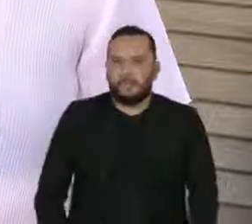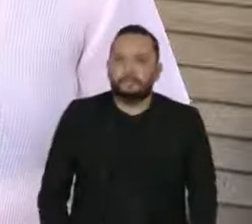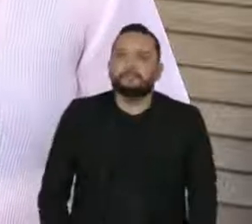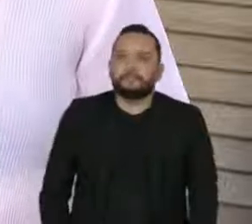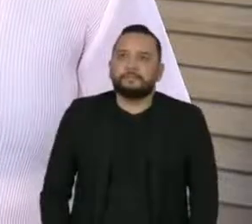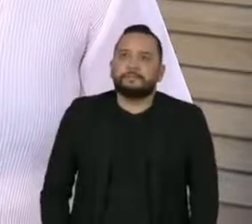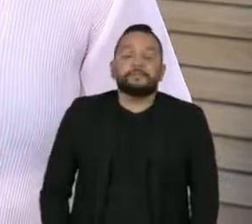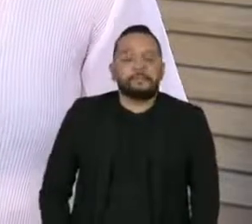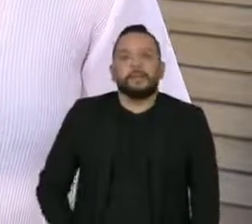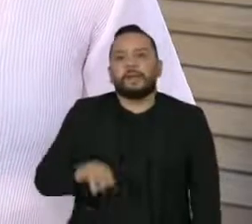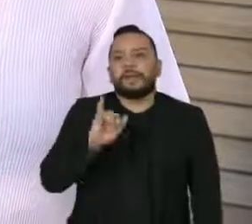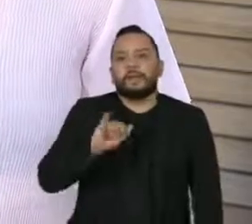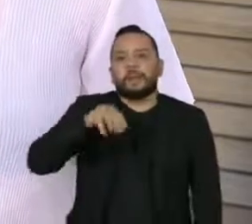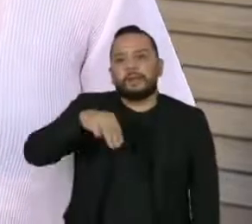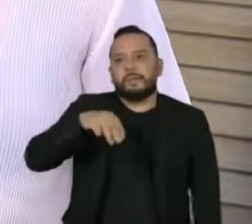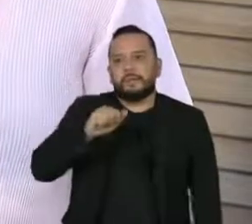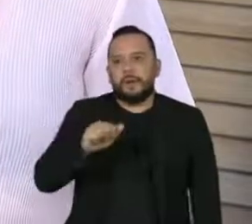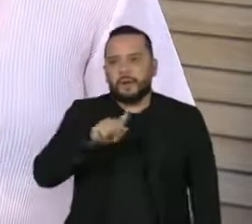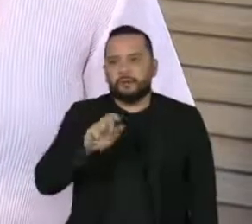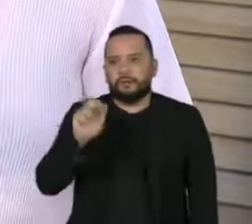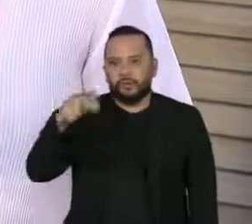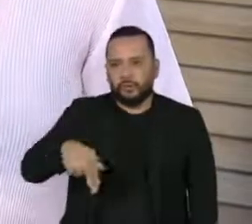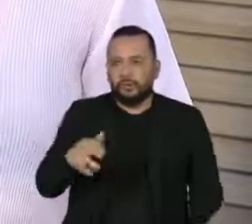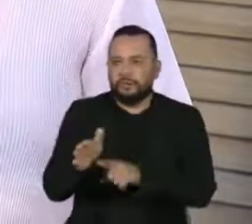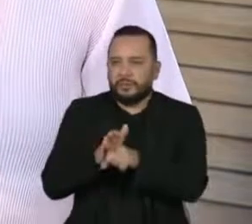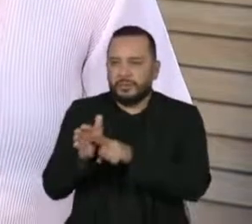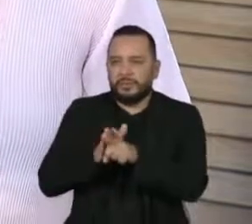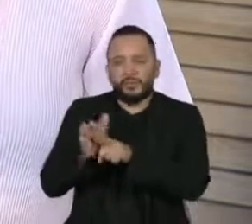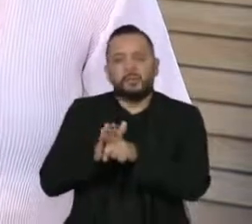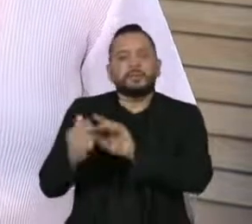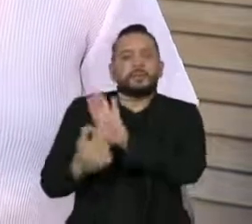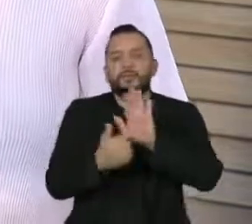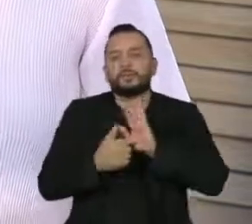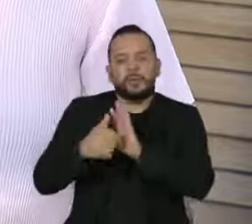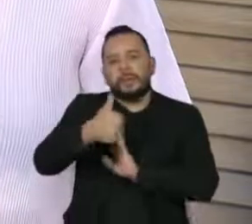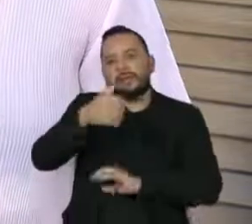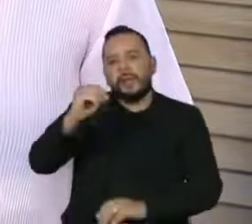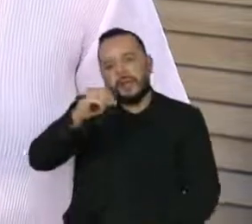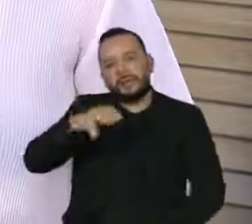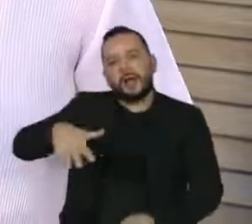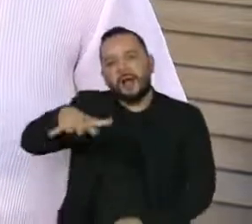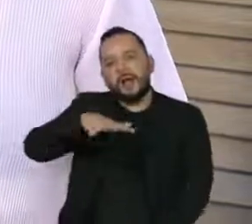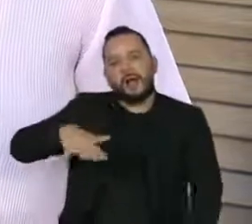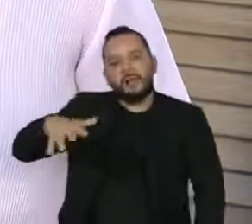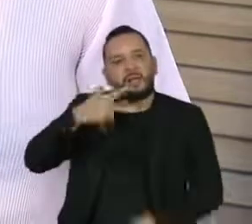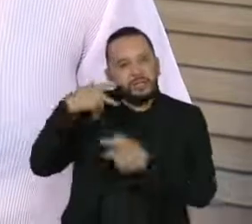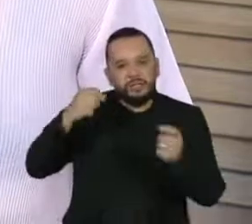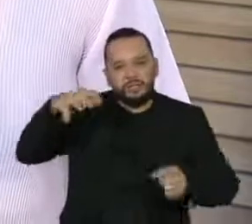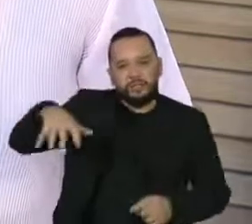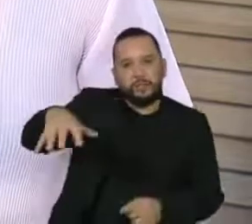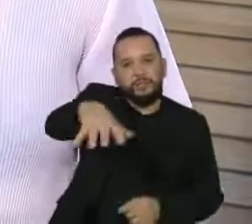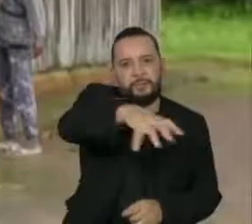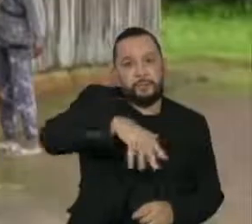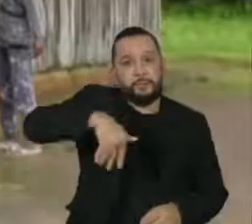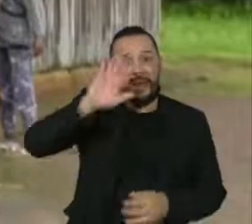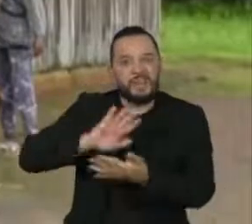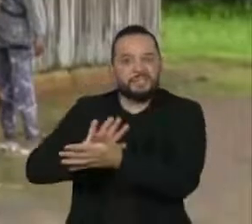Amazon divulgou um estudo com o ranking dos 10 territórios indígenas mais destruídos por crimes